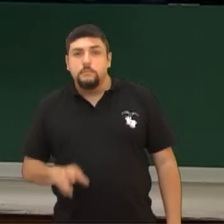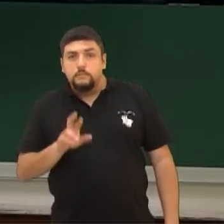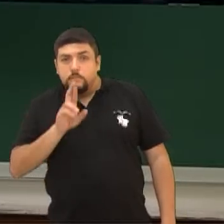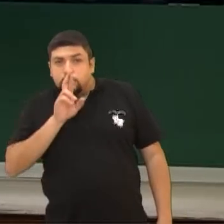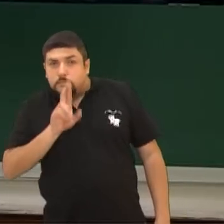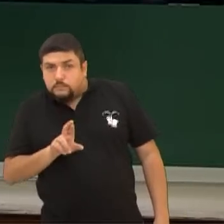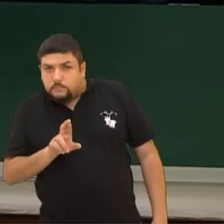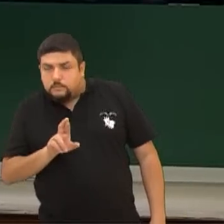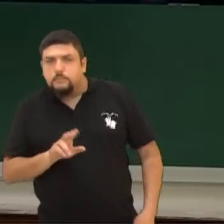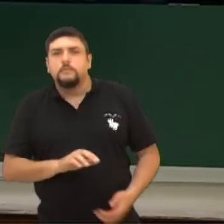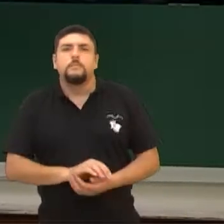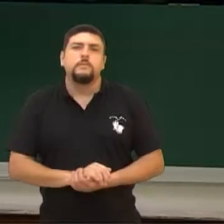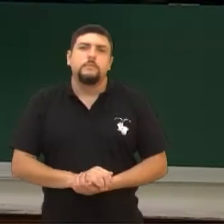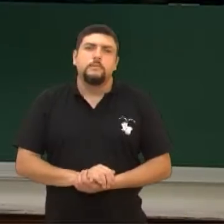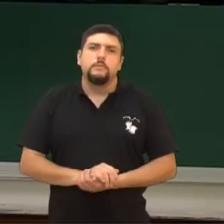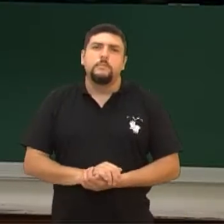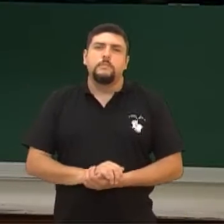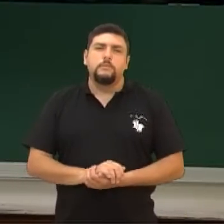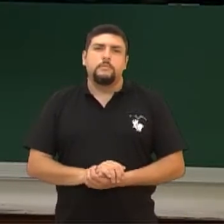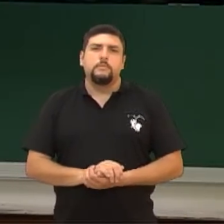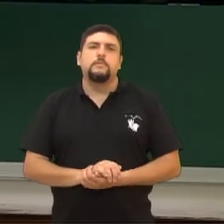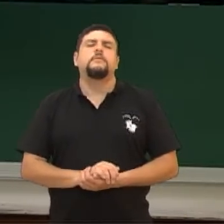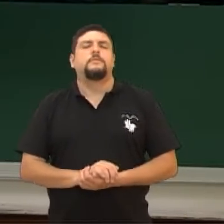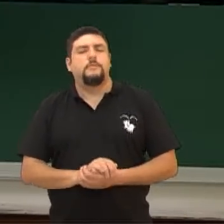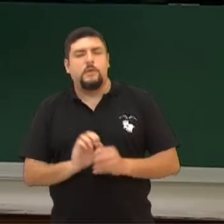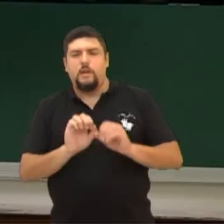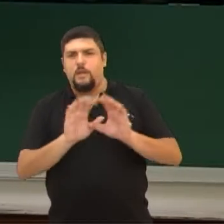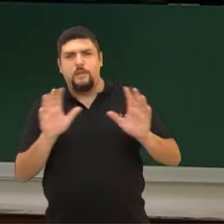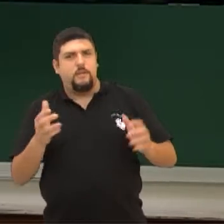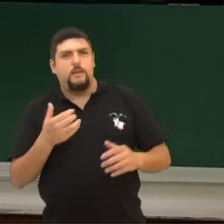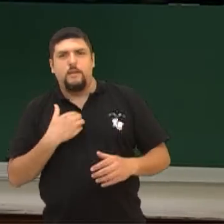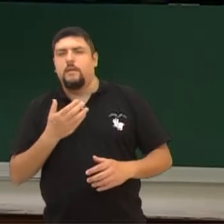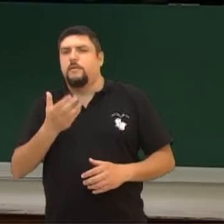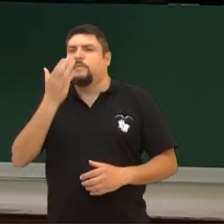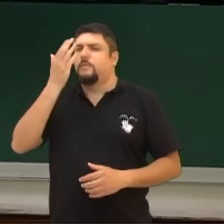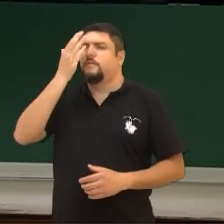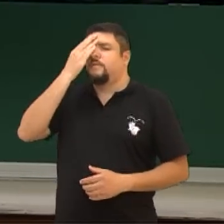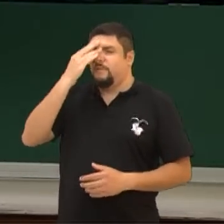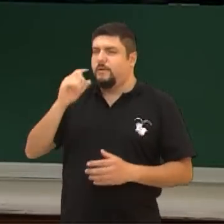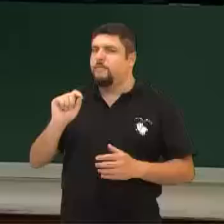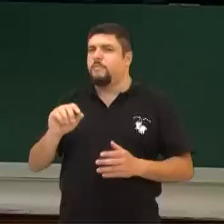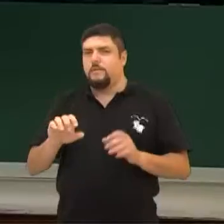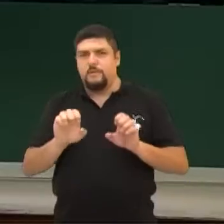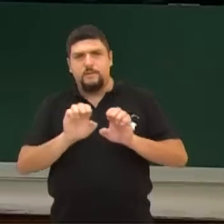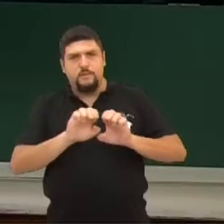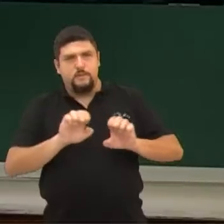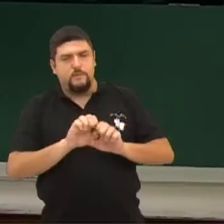Respondeu? Claro, professora, você falou de estrutura, eu sei o que é estrutura.